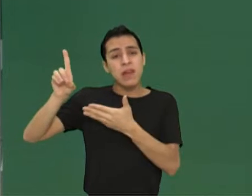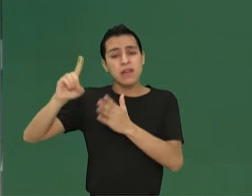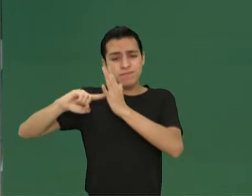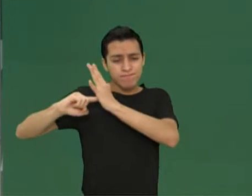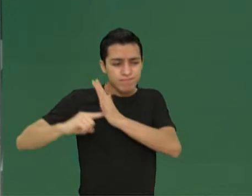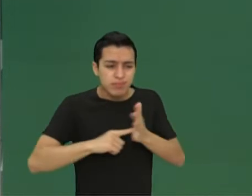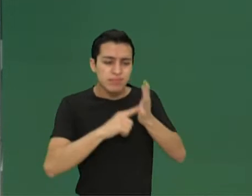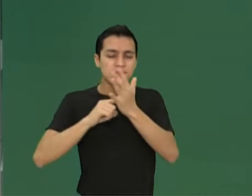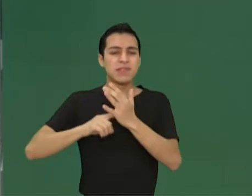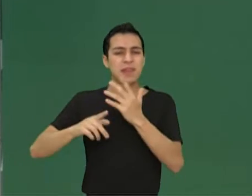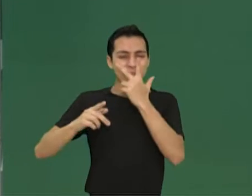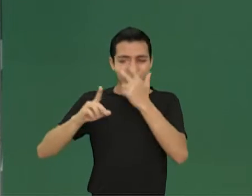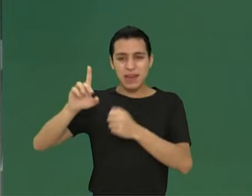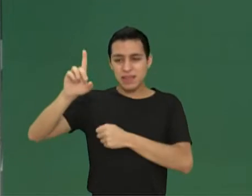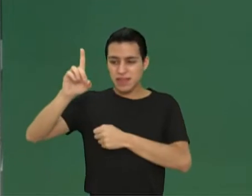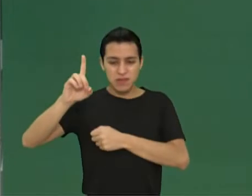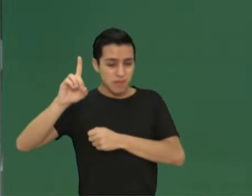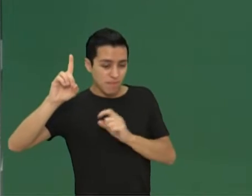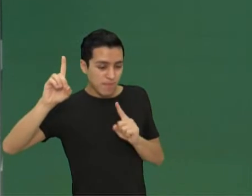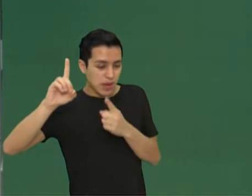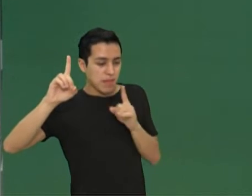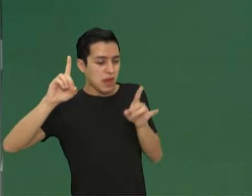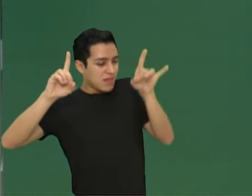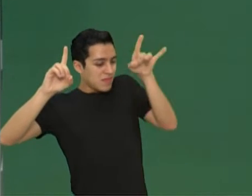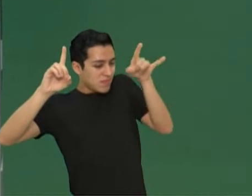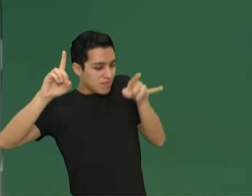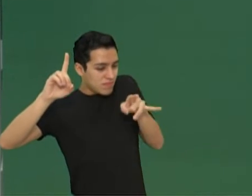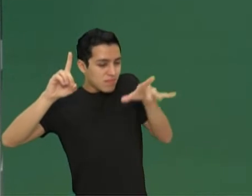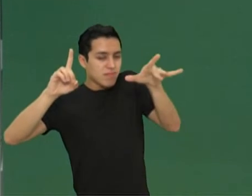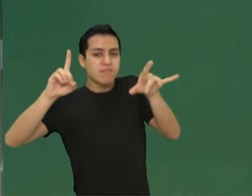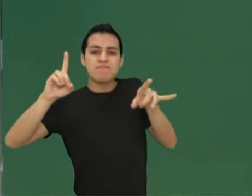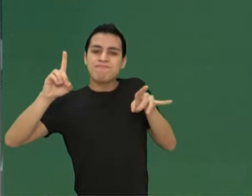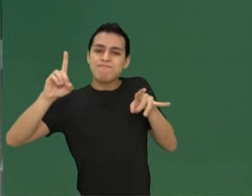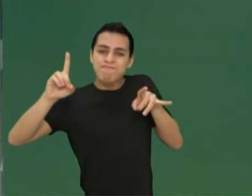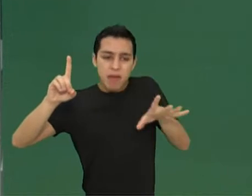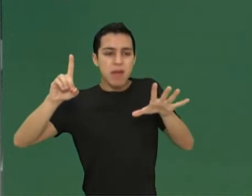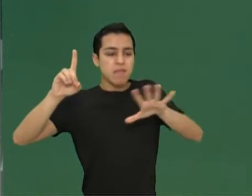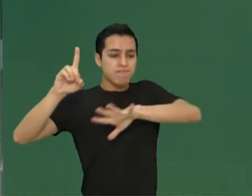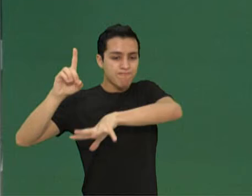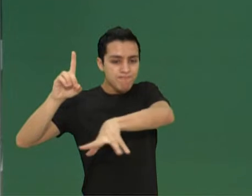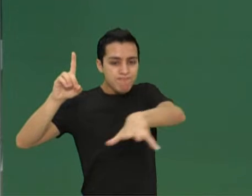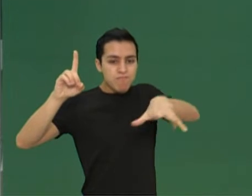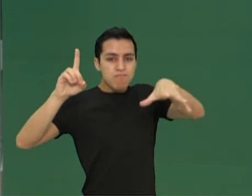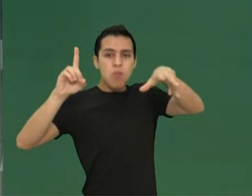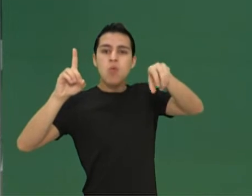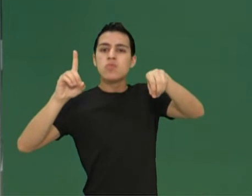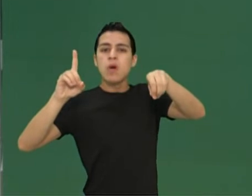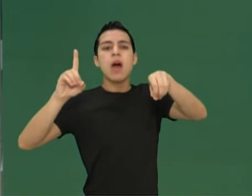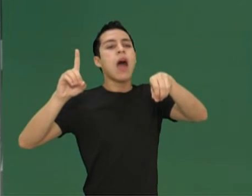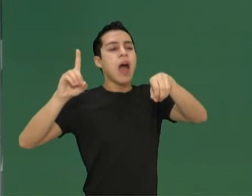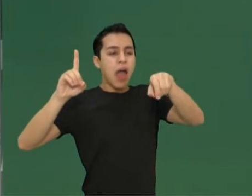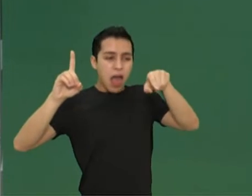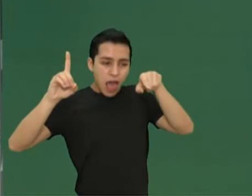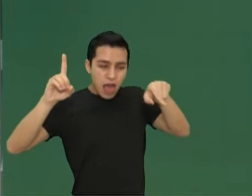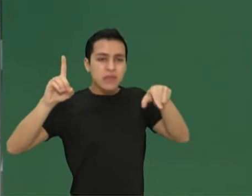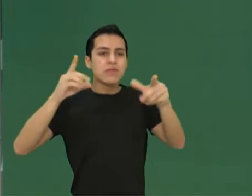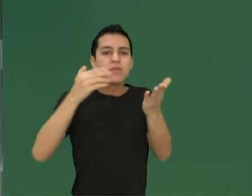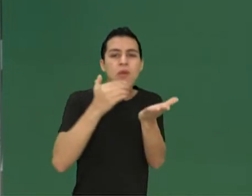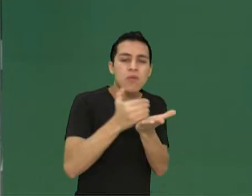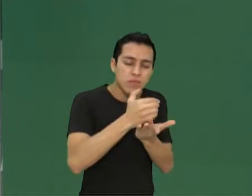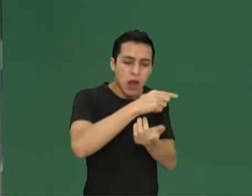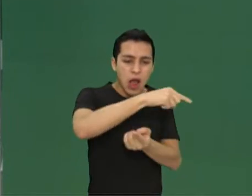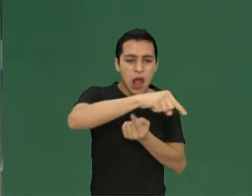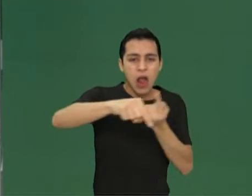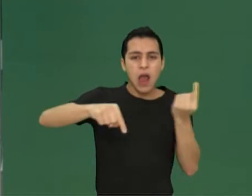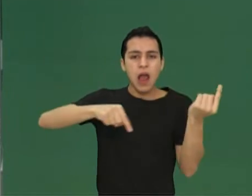de Aquino, Deus teria dado ali o primeiro, pontapé à existência do mundo, E a partir disso se deu início